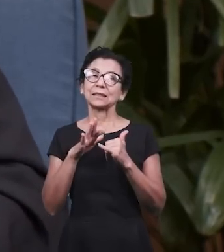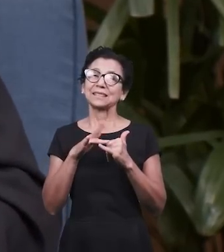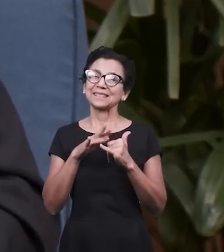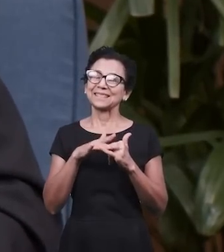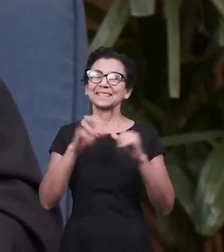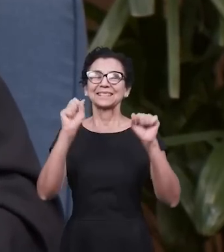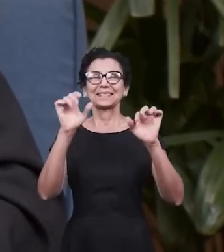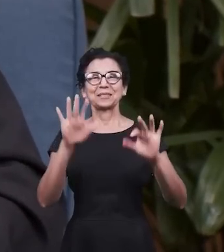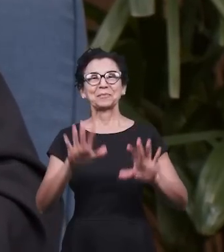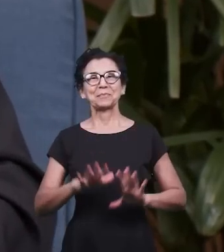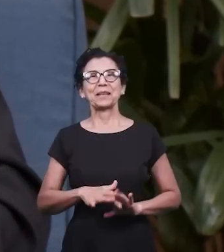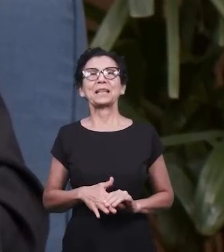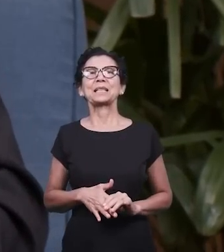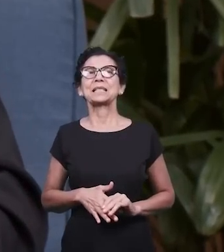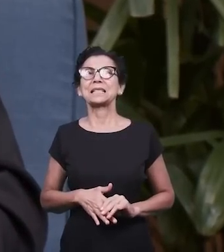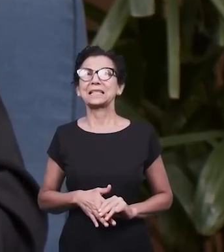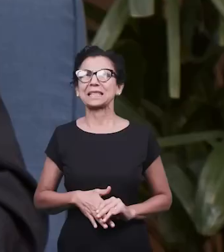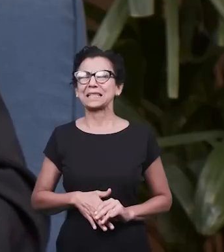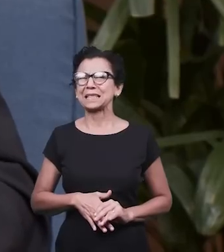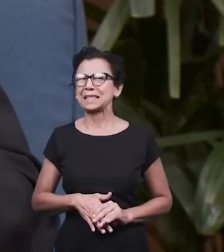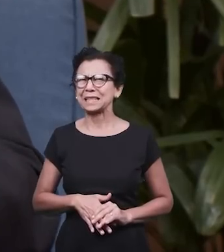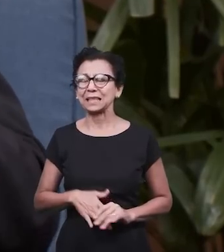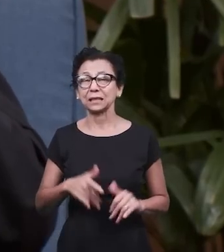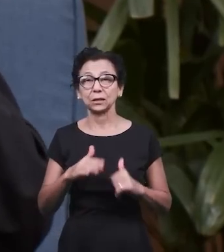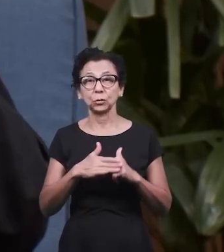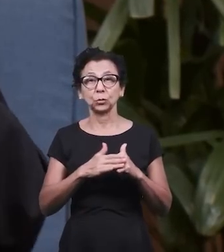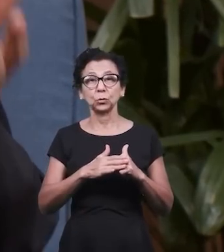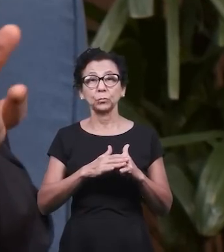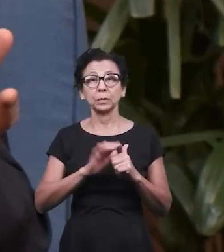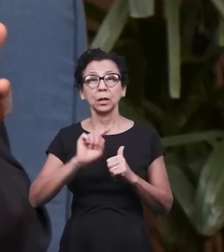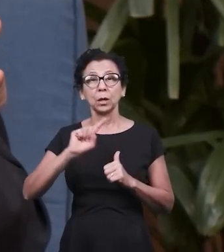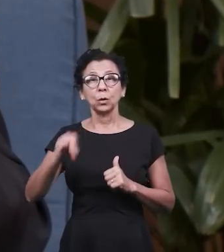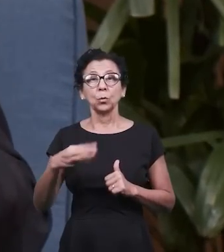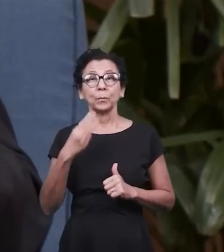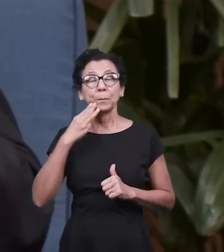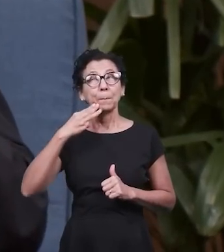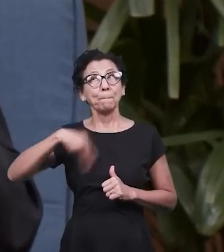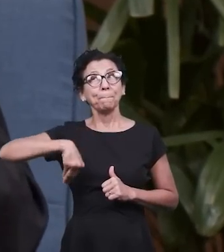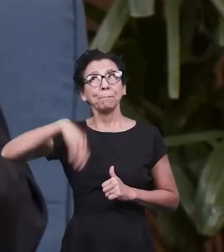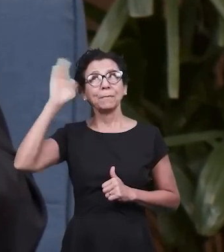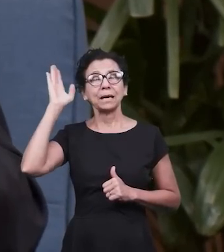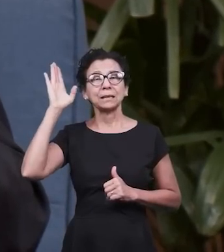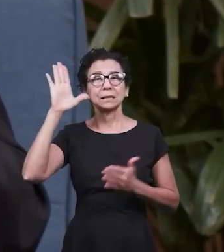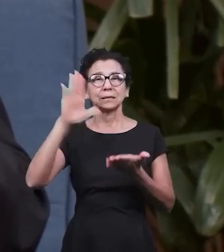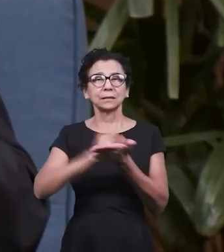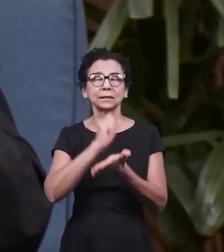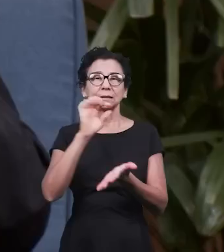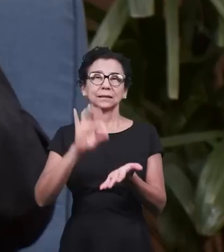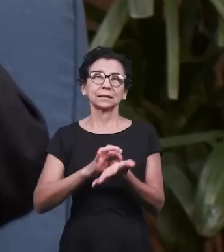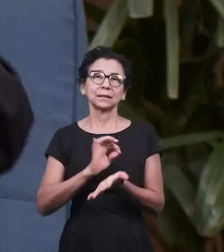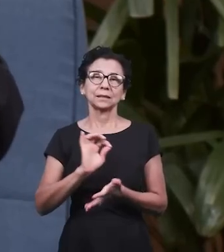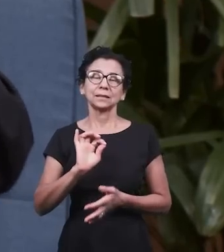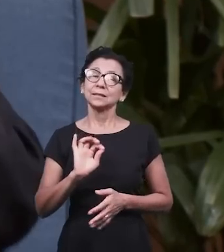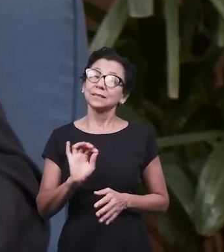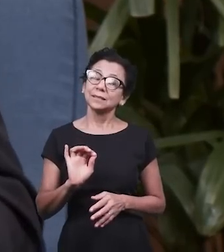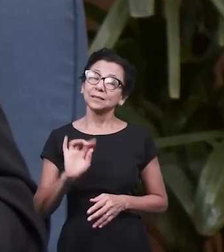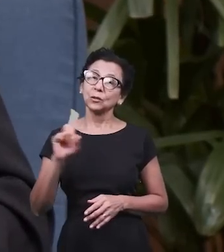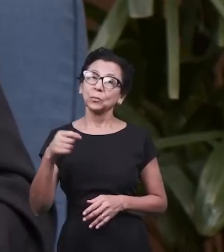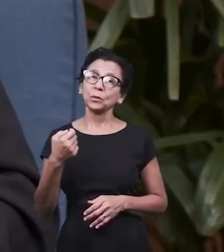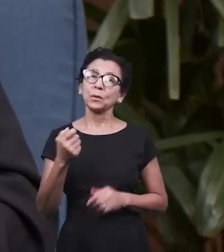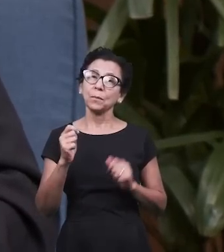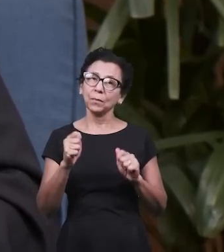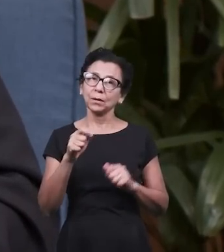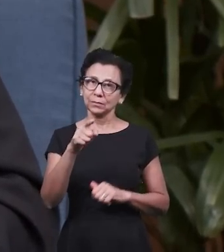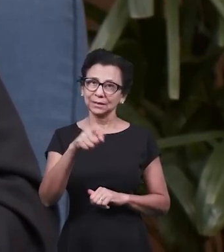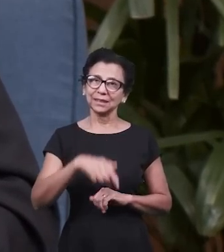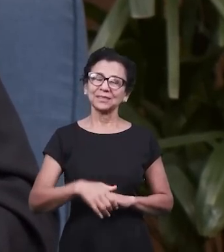no YouTube. Que bênção! O canal tem mais de 1 milhão de inscritos e o próximo pode ser você, se por